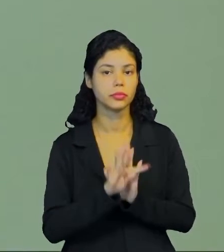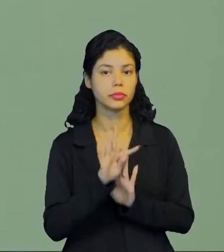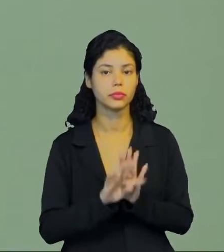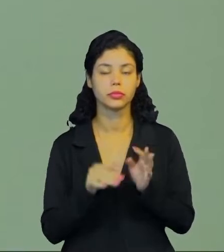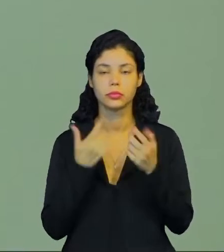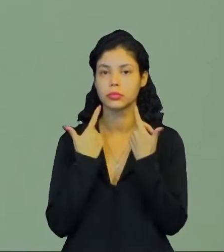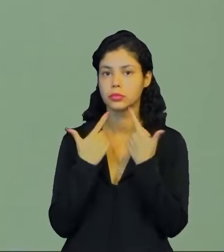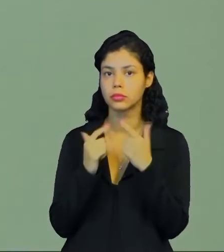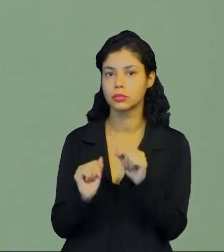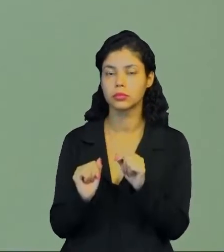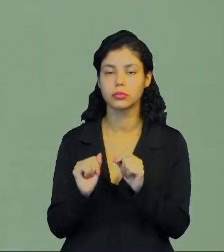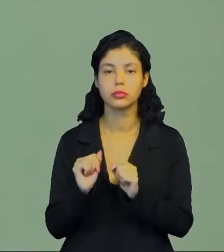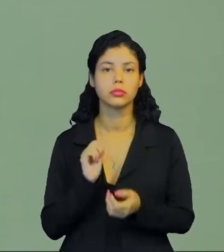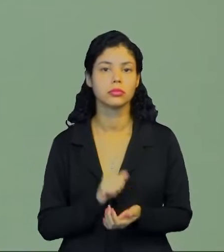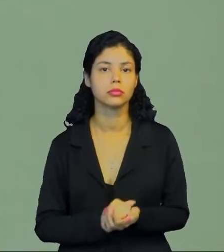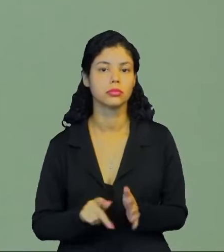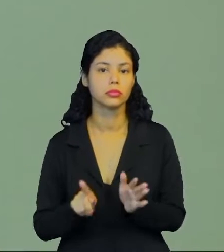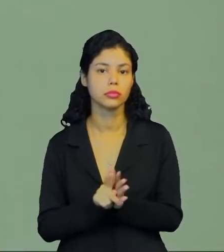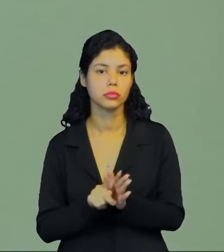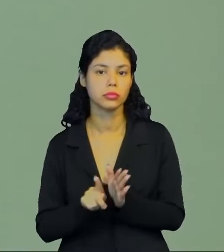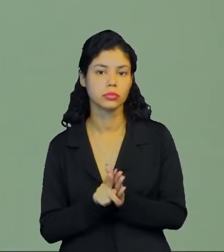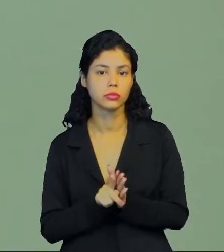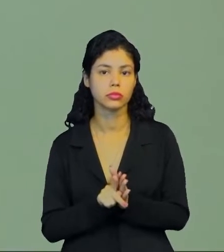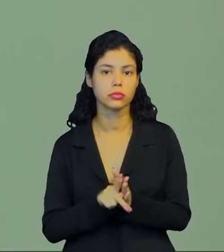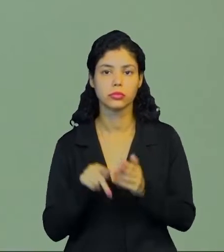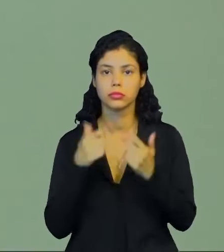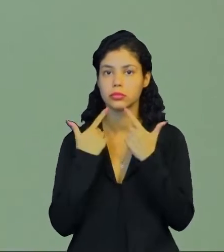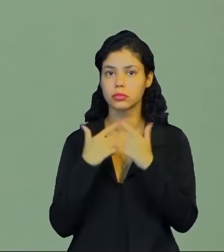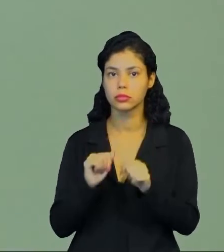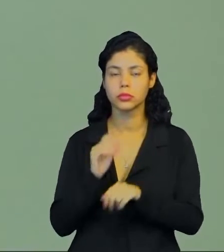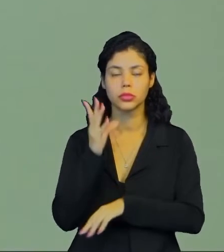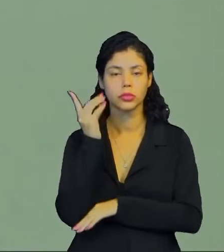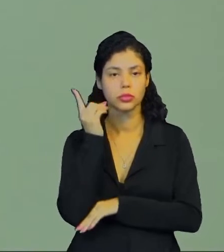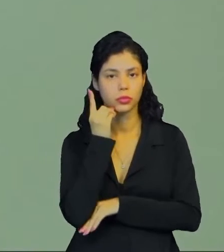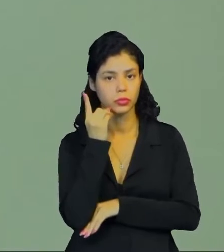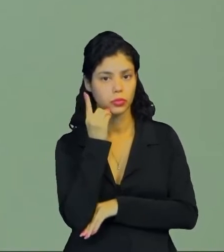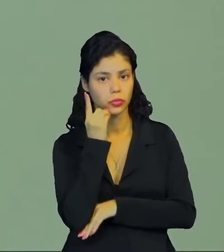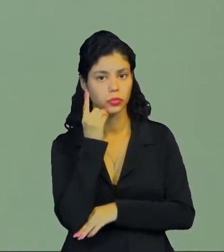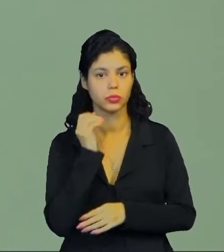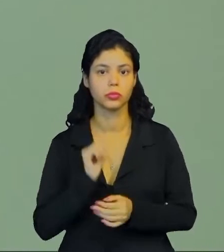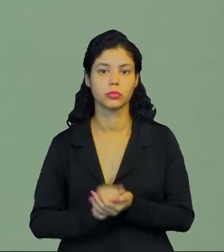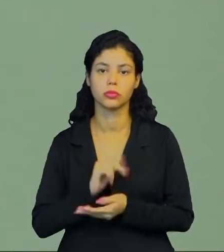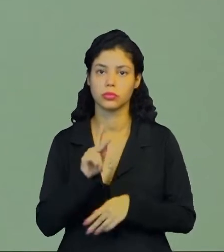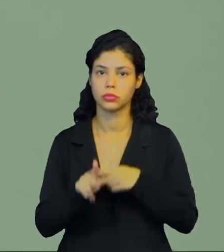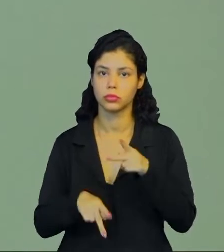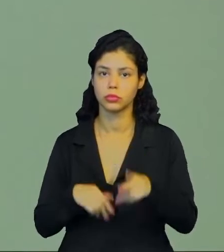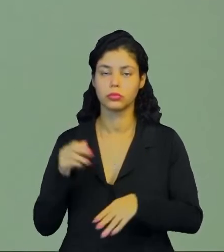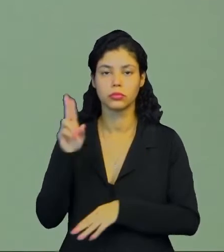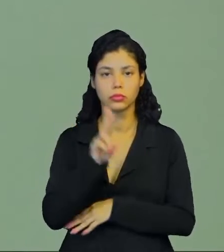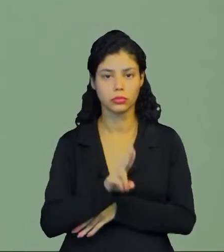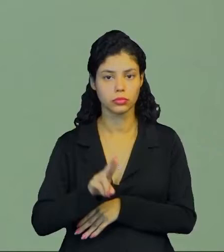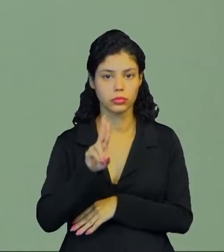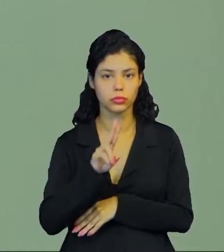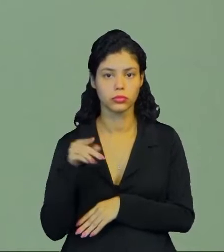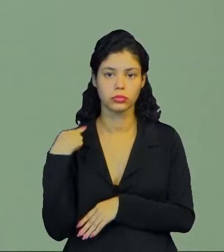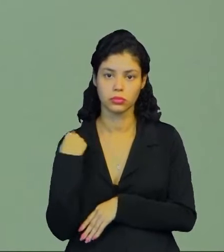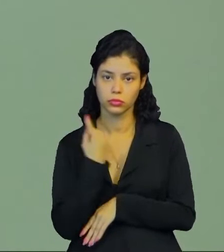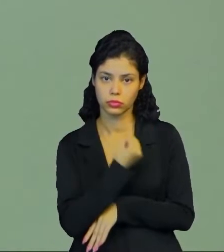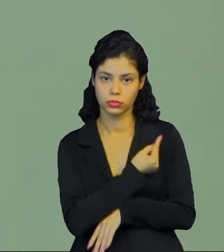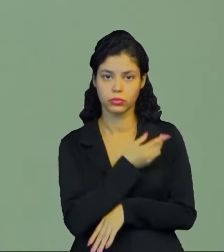uma linguagem mais coloquial, essa linguagem cotidiana que nós utilizamos no nosso dia a